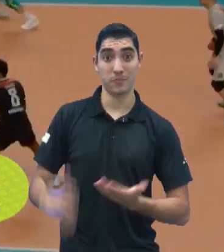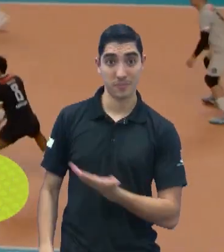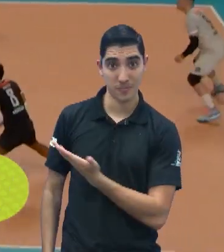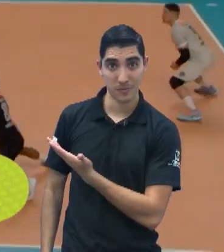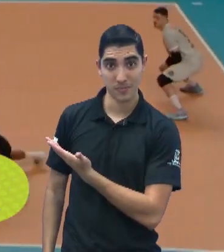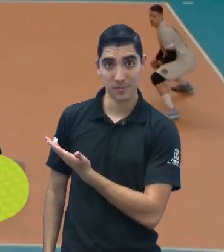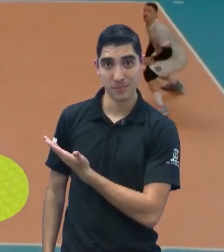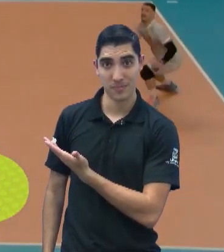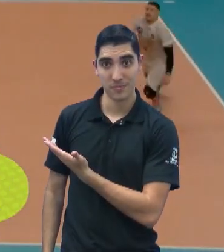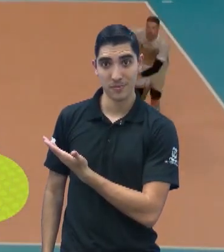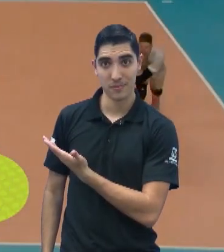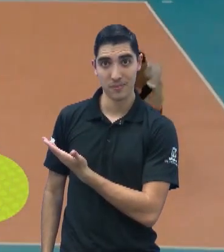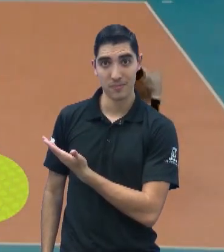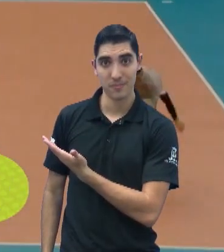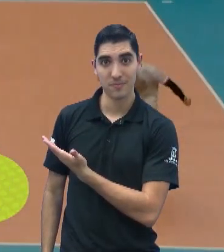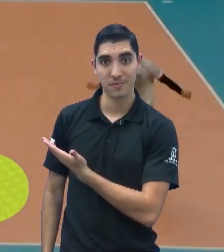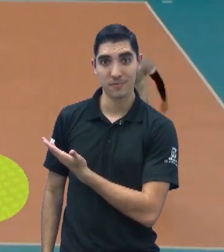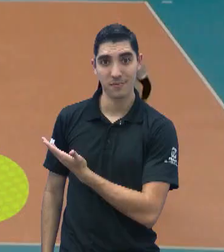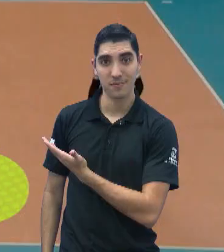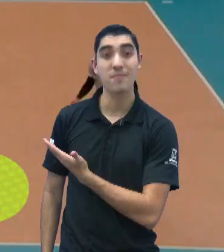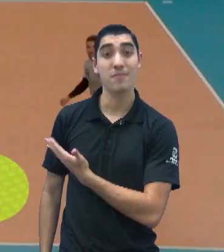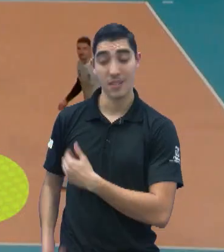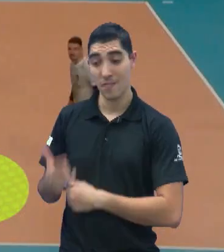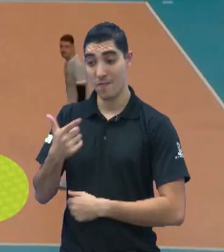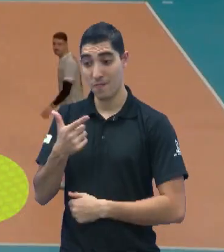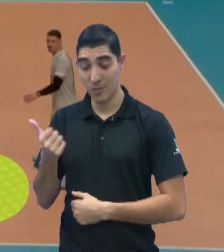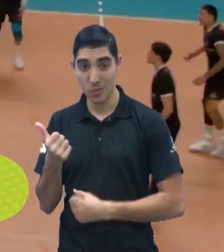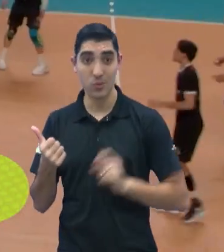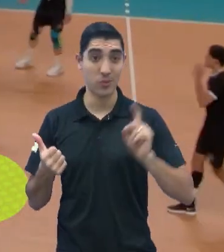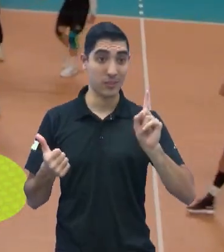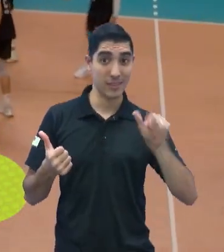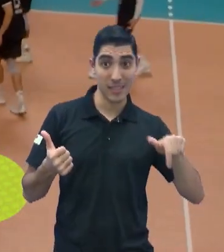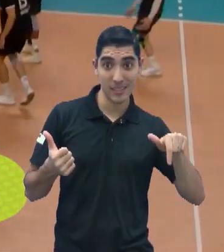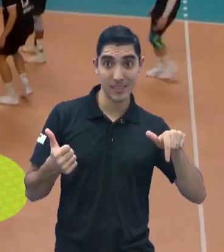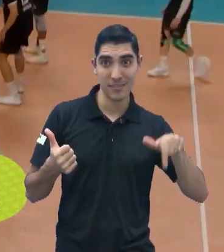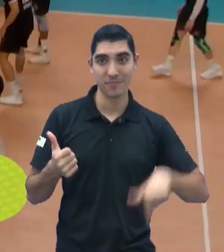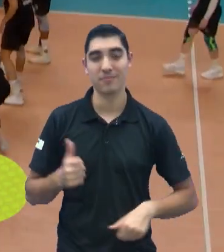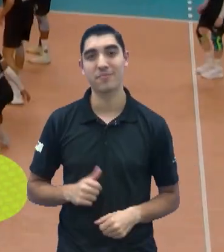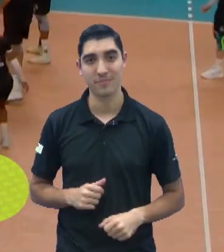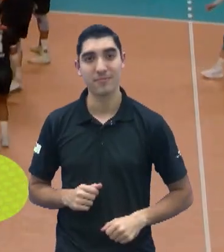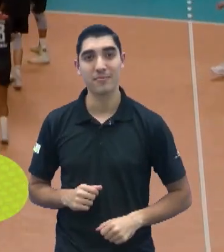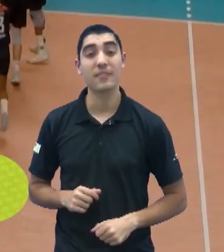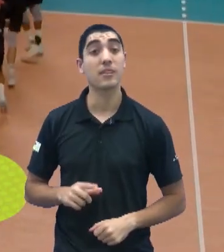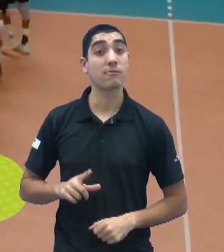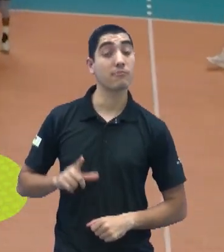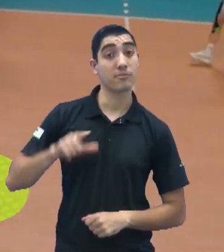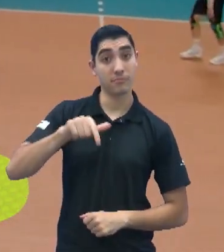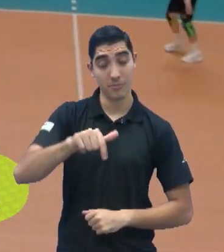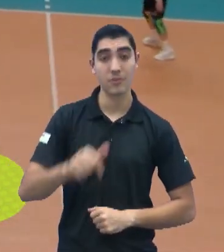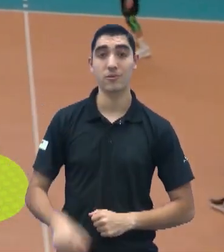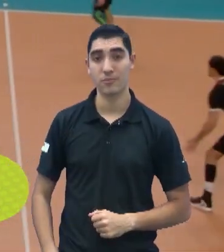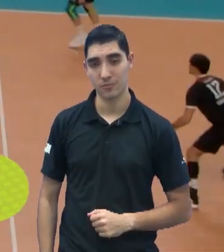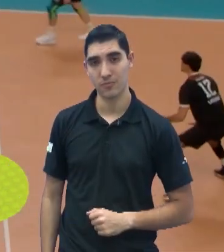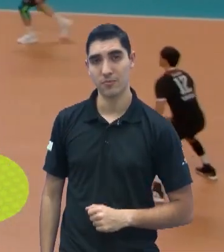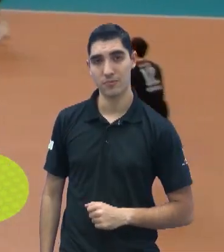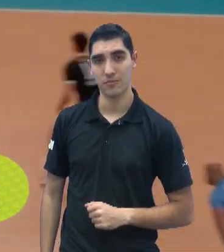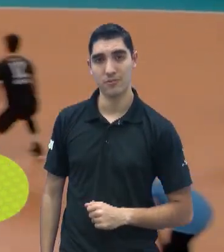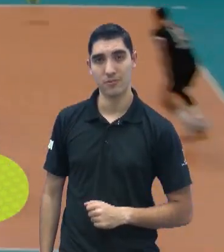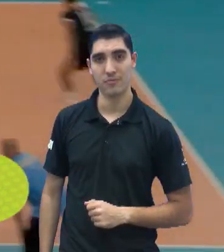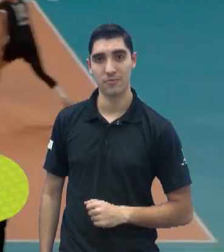uma diagonal de Davi, 21-17. O match point joseense veio neste ataque de